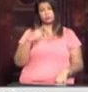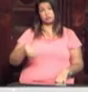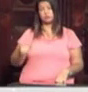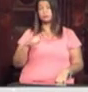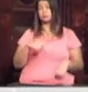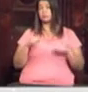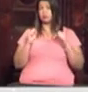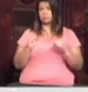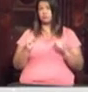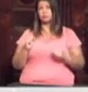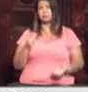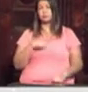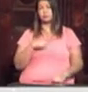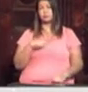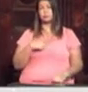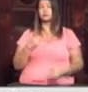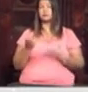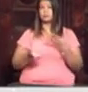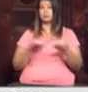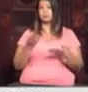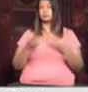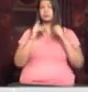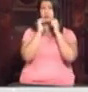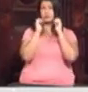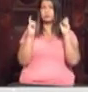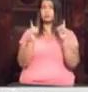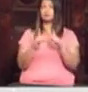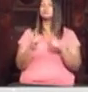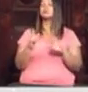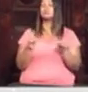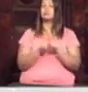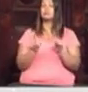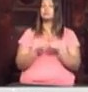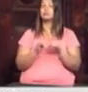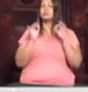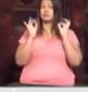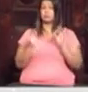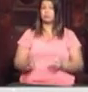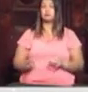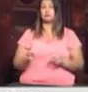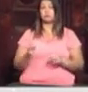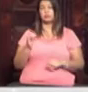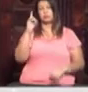ter a preservação da Assembleia Legislativa e a garantia